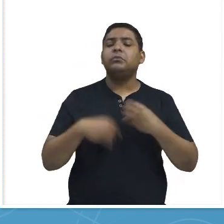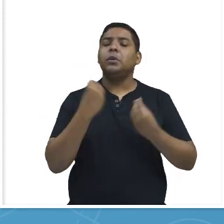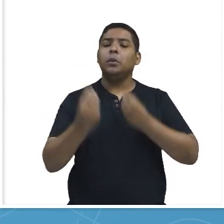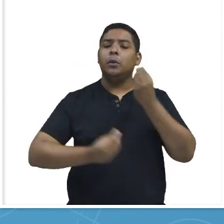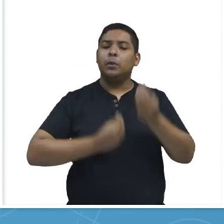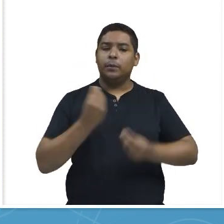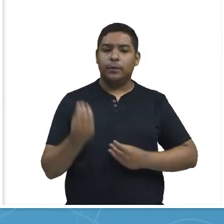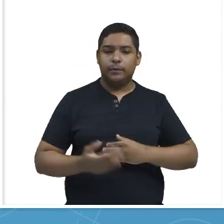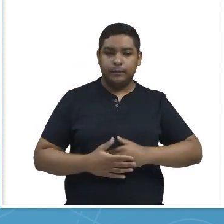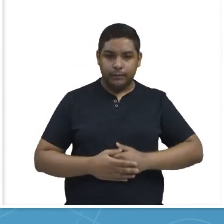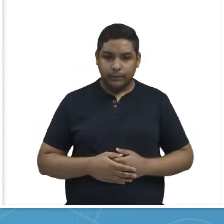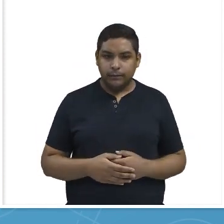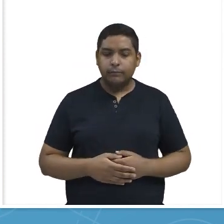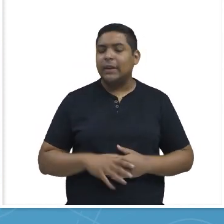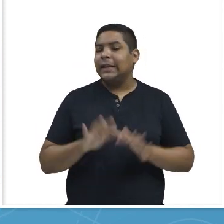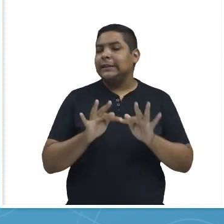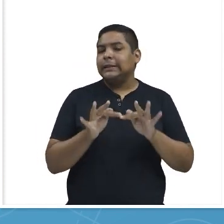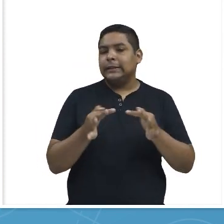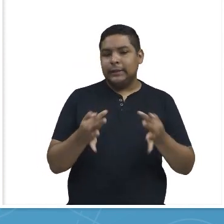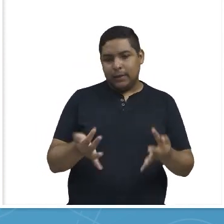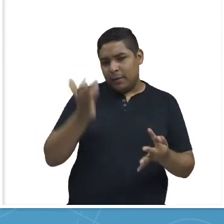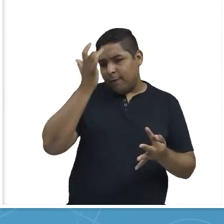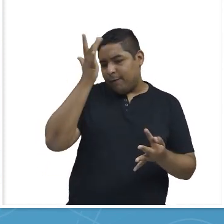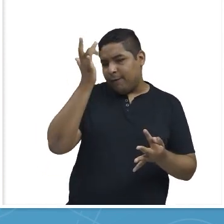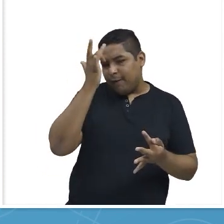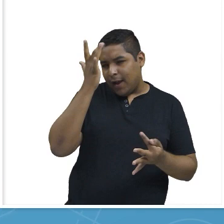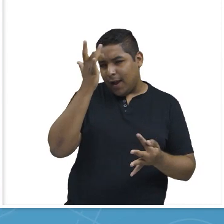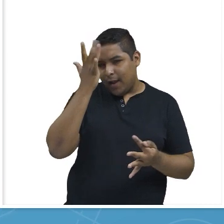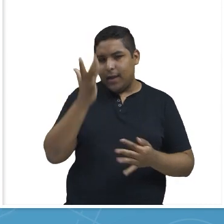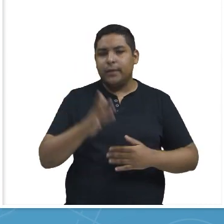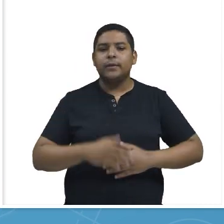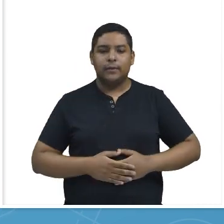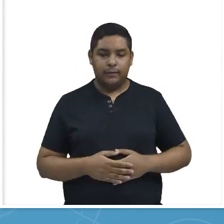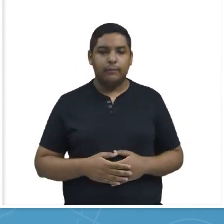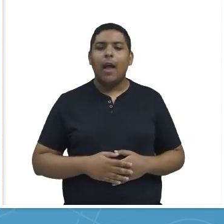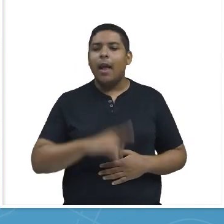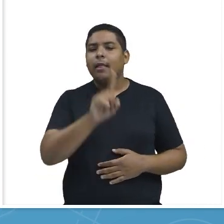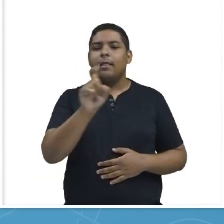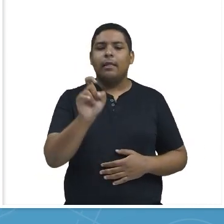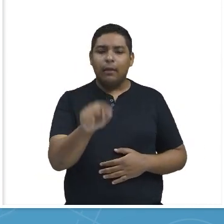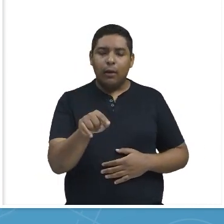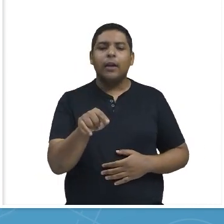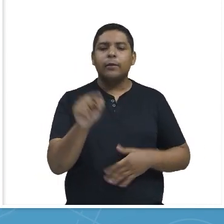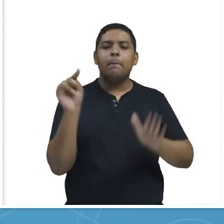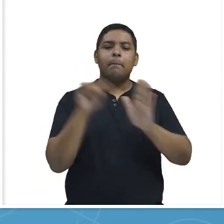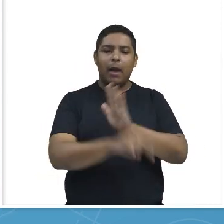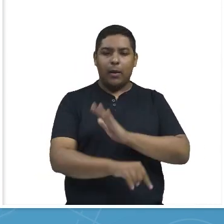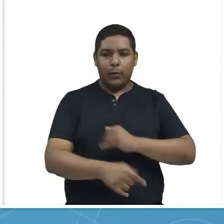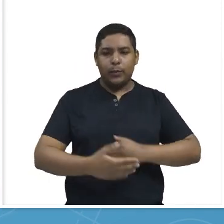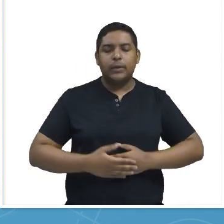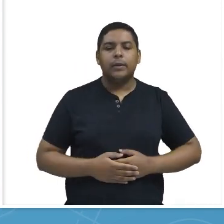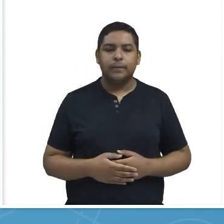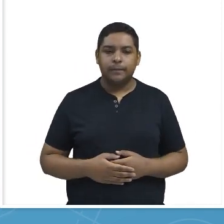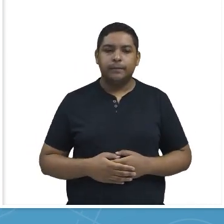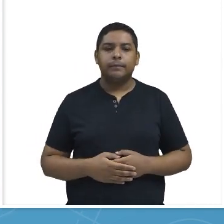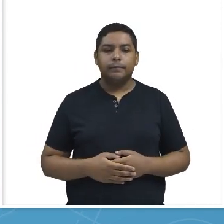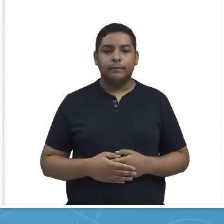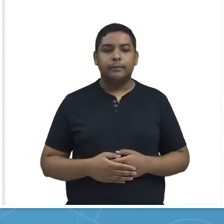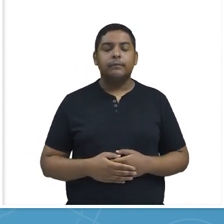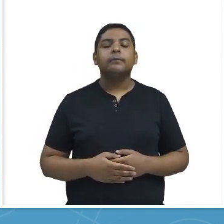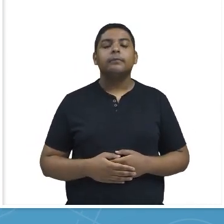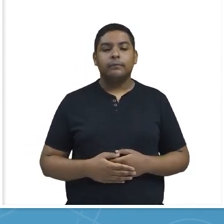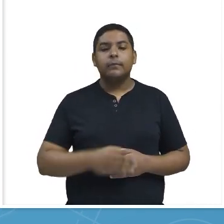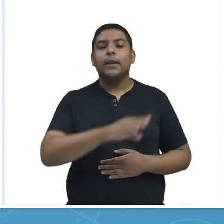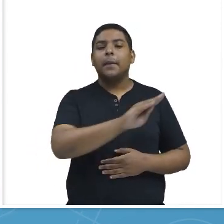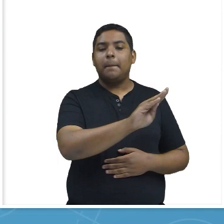só, people, super simples, muito fácil de ver a forma interrogativa. Olha lá. Be, começando